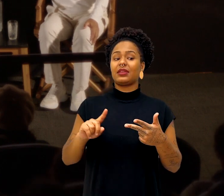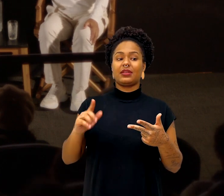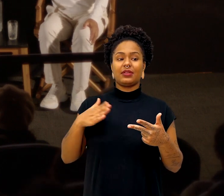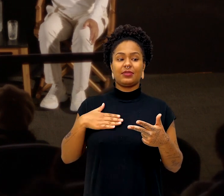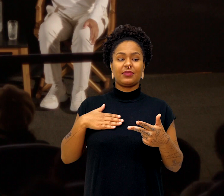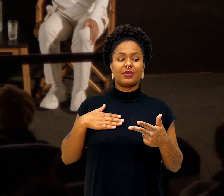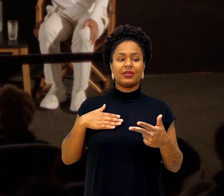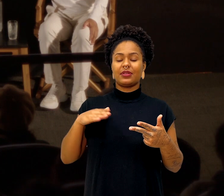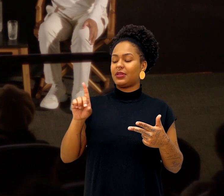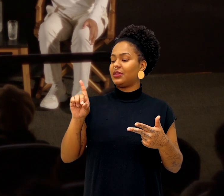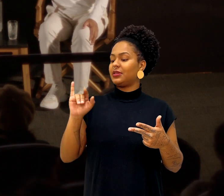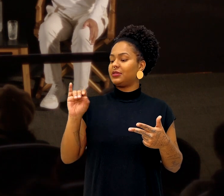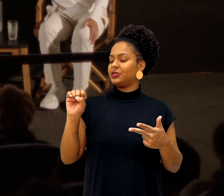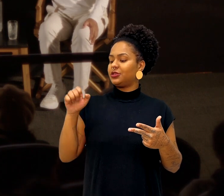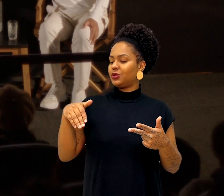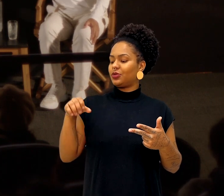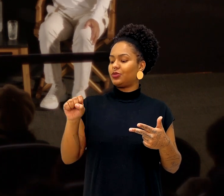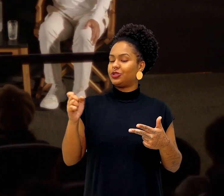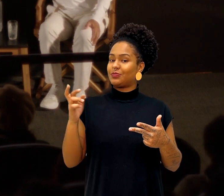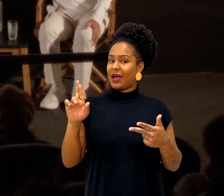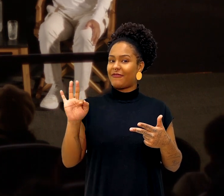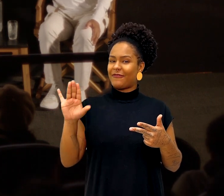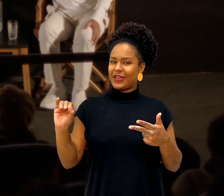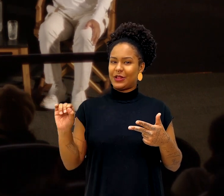é de filho, de Osmar Filho.